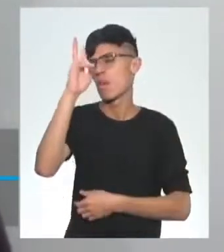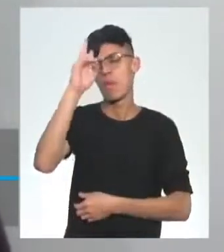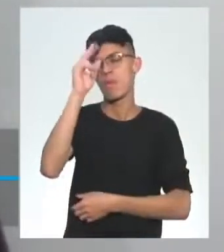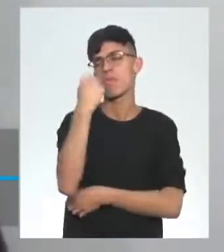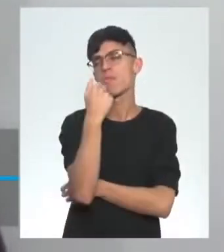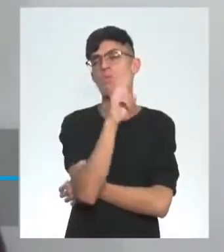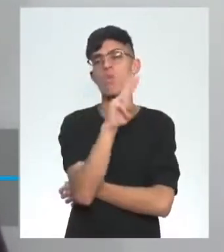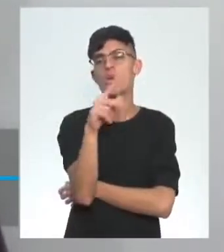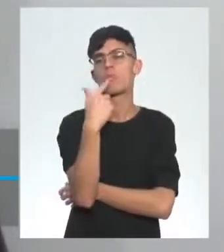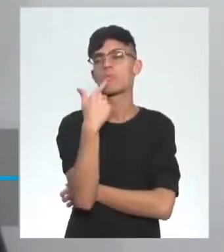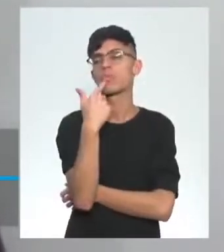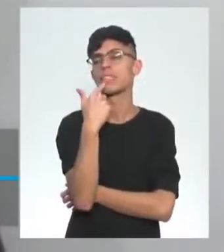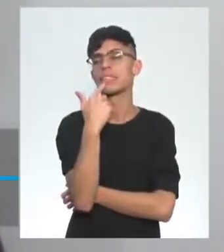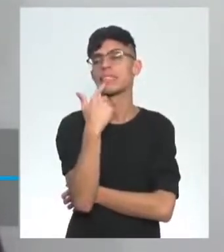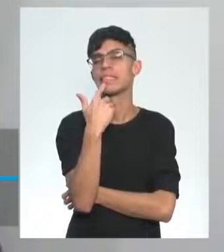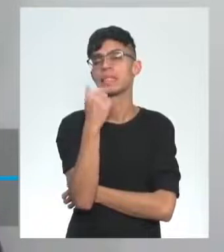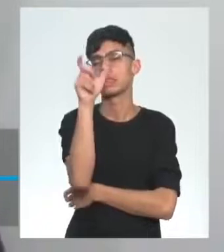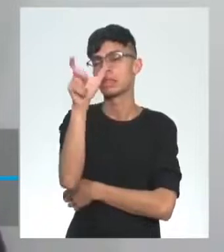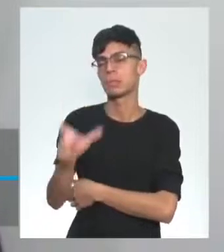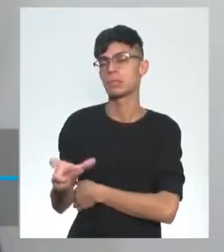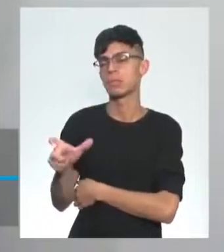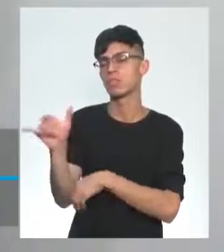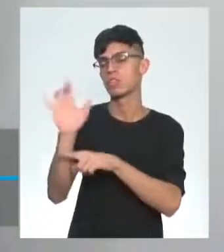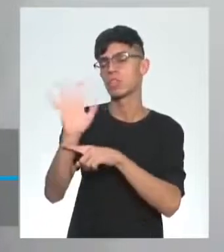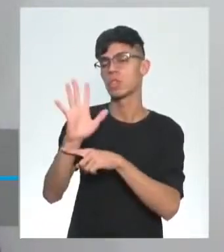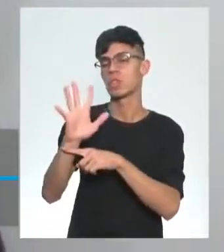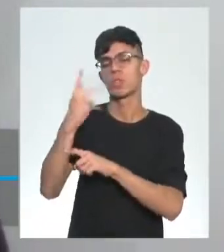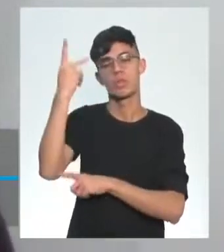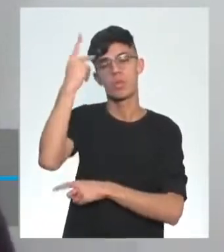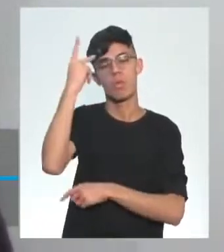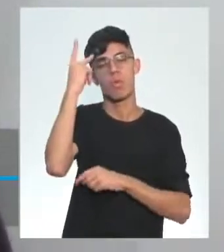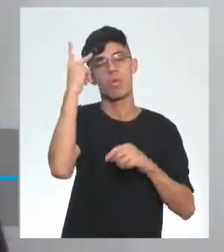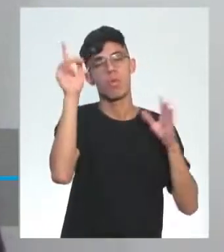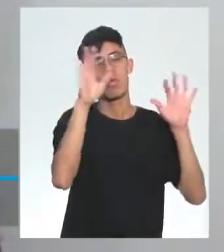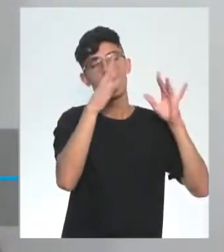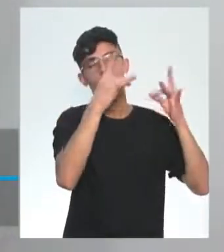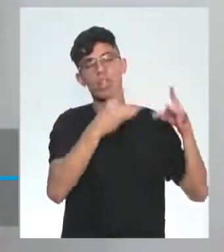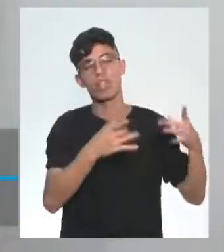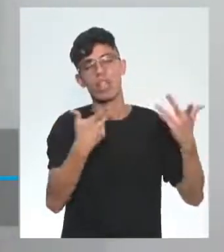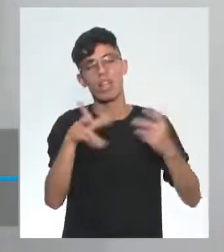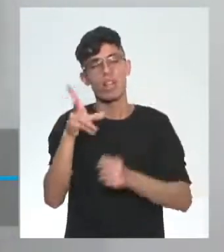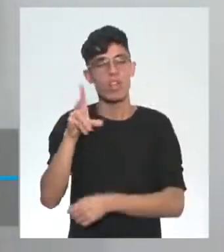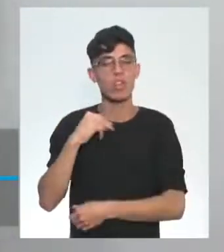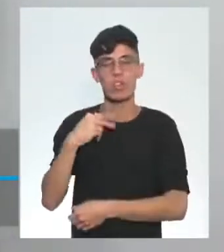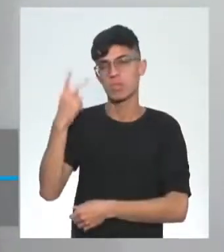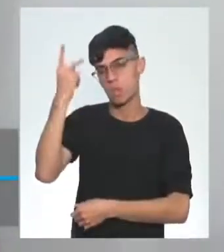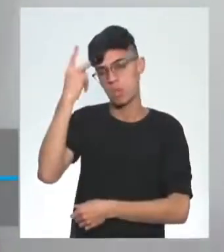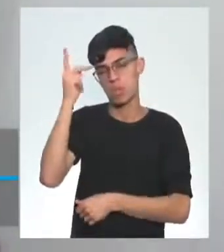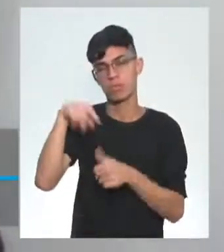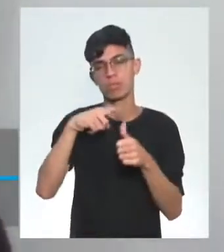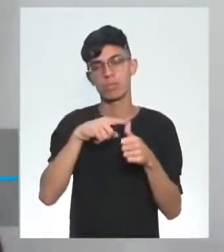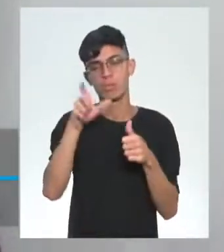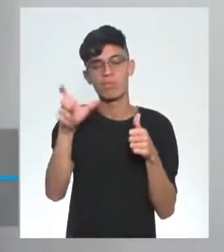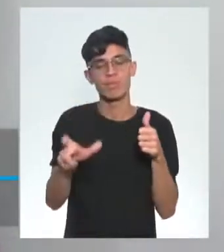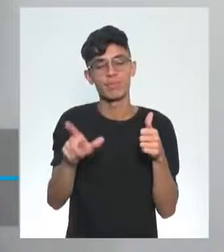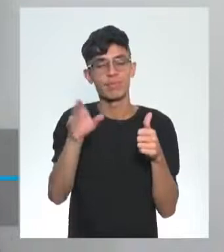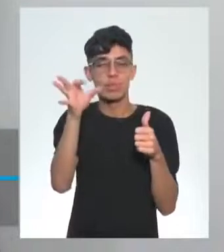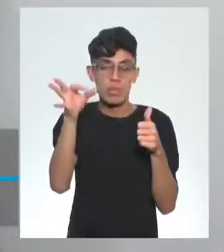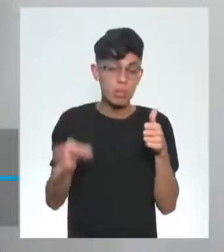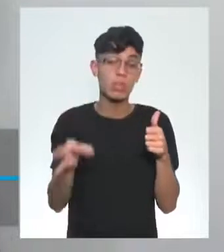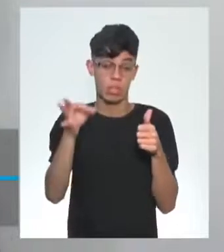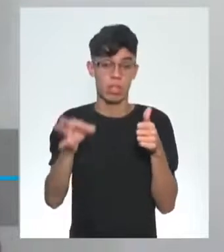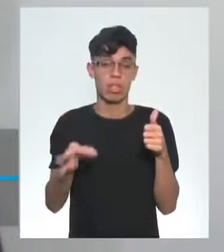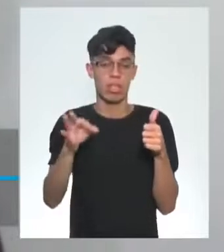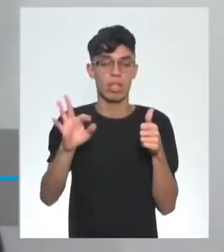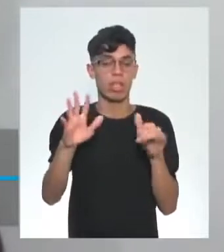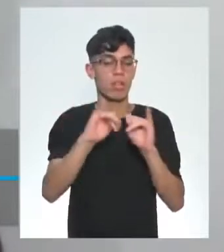nome, mas uma personagem do filme estava falando de São Paulo. E ela falou, nossa, é isso, São Paulo é isso. A personagem captou direitinho. Ela